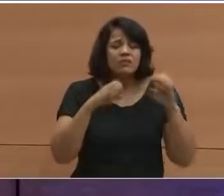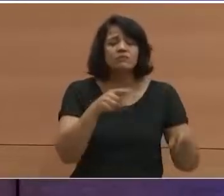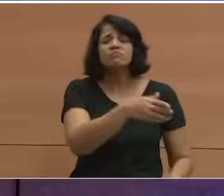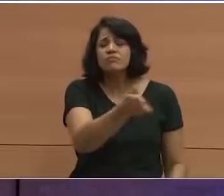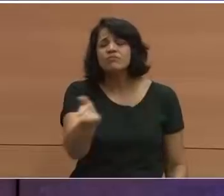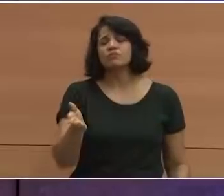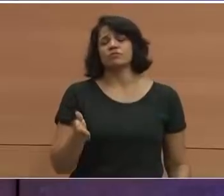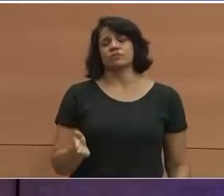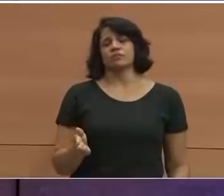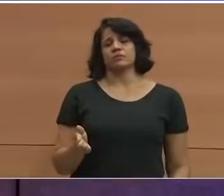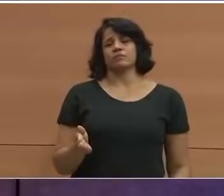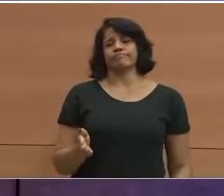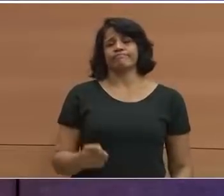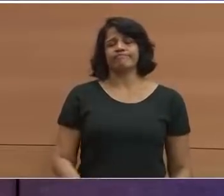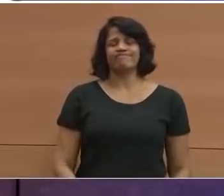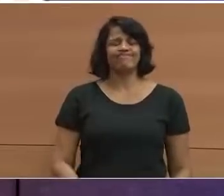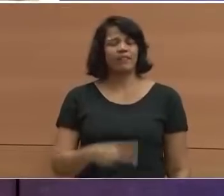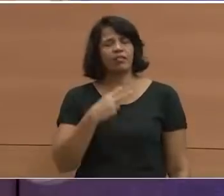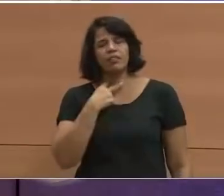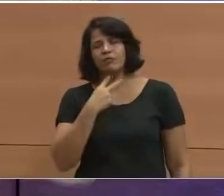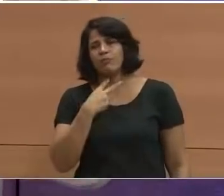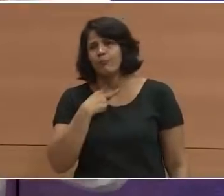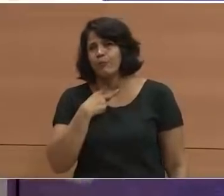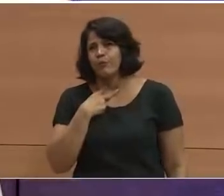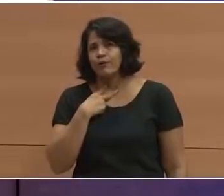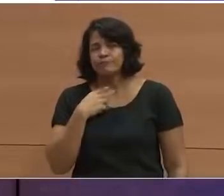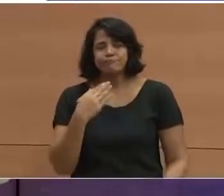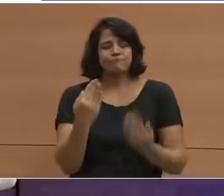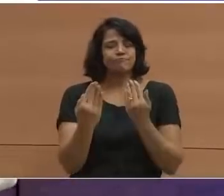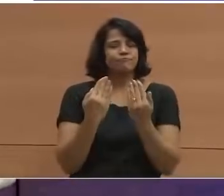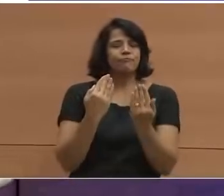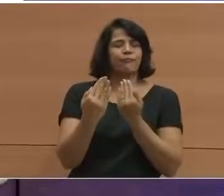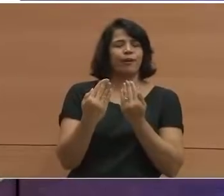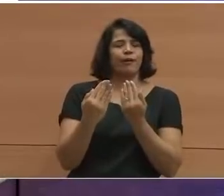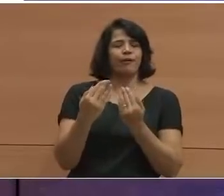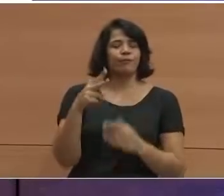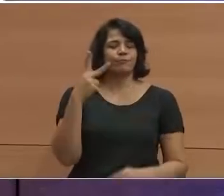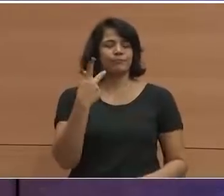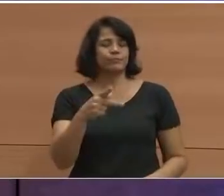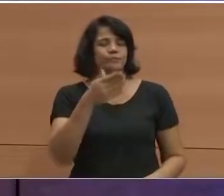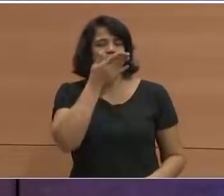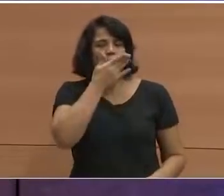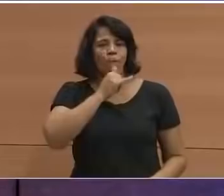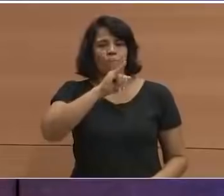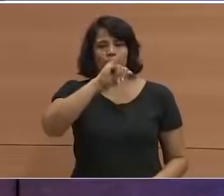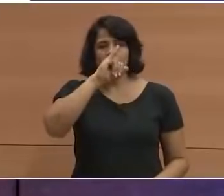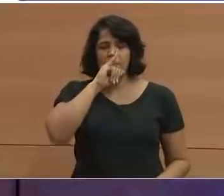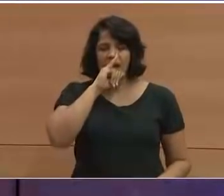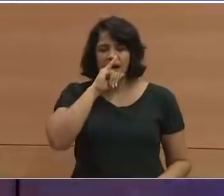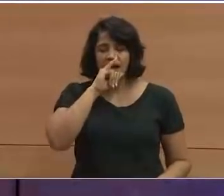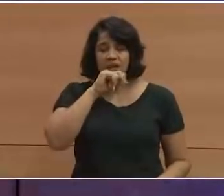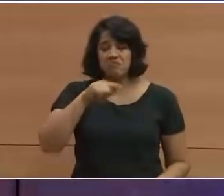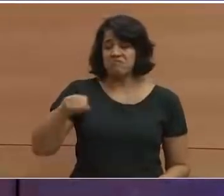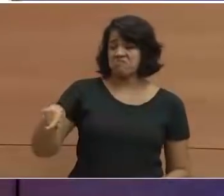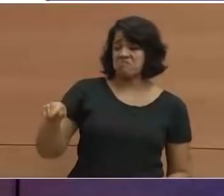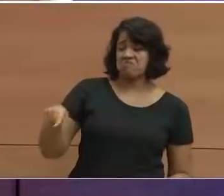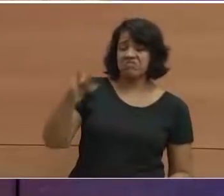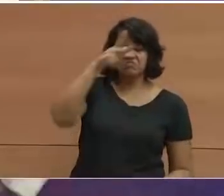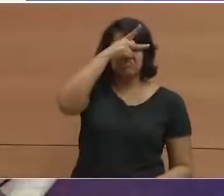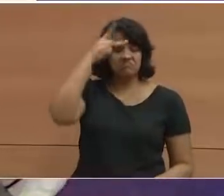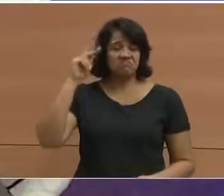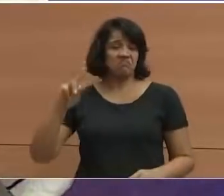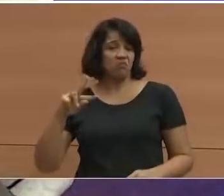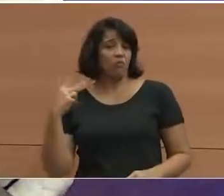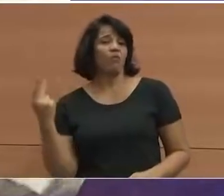querer comparar seu pai com outra pessoa e você ter preferências por outra pessoa em lugar